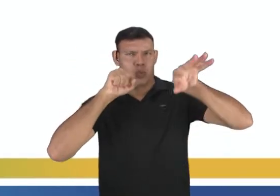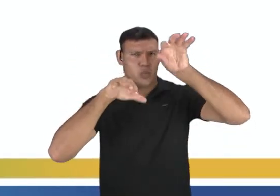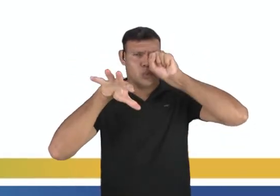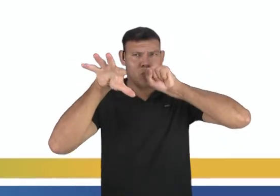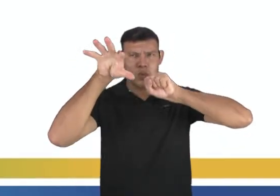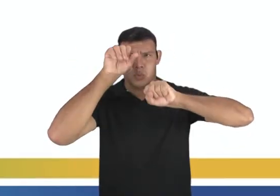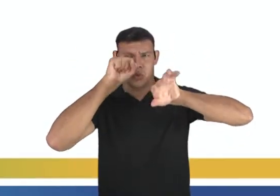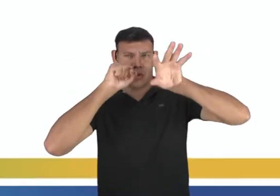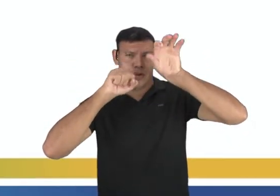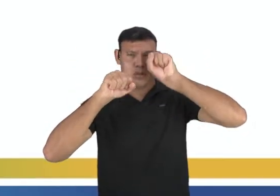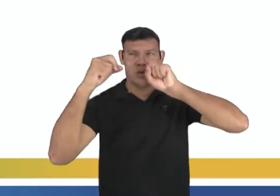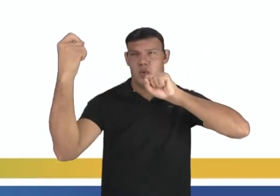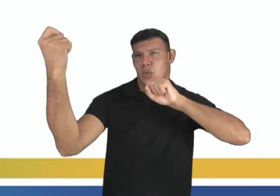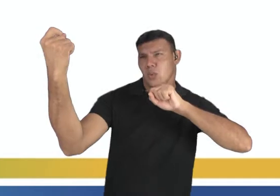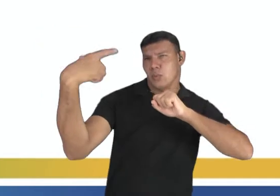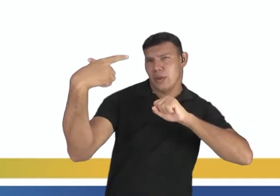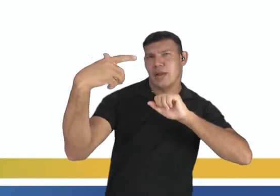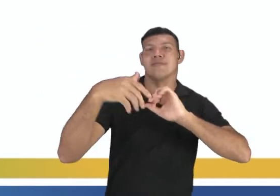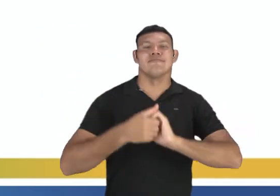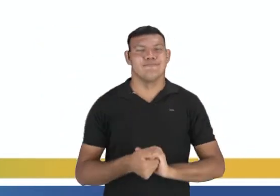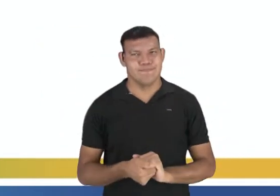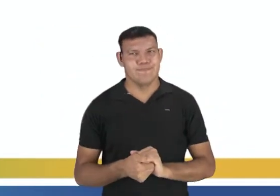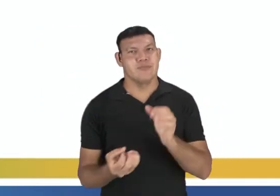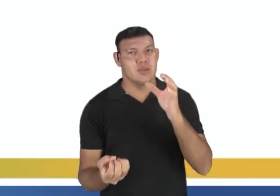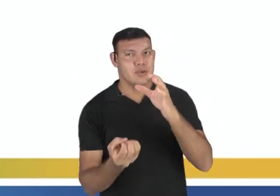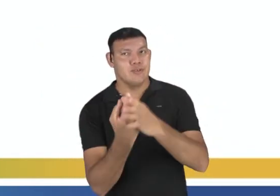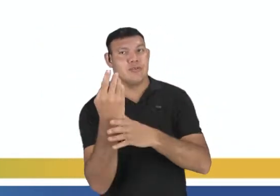os fotorreceptores e eles são formados por